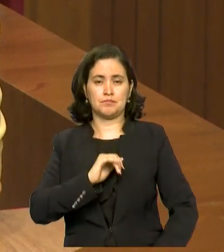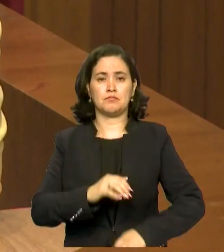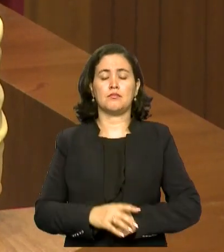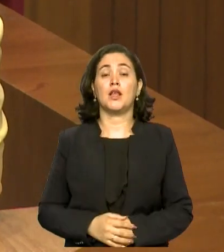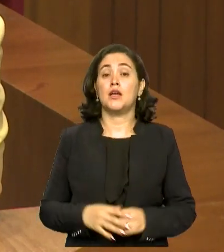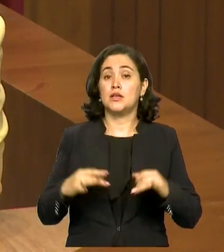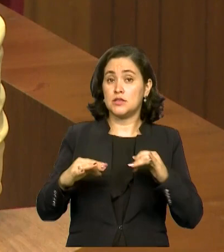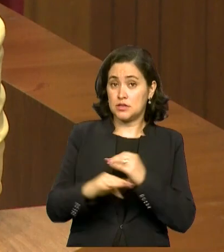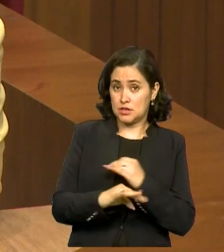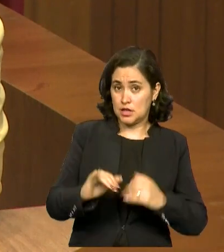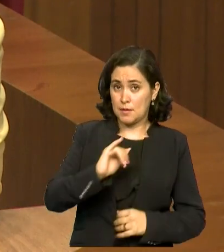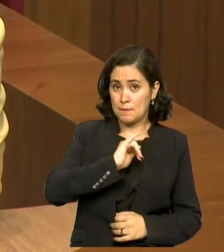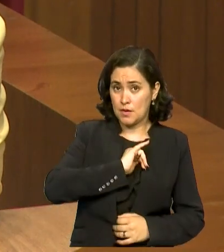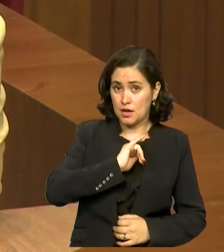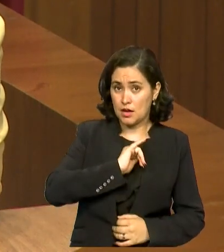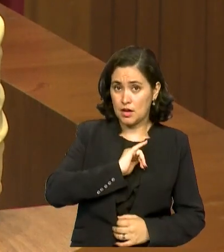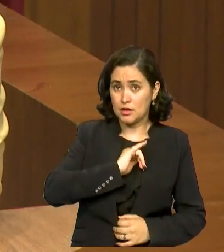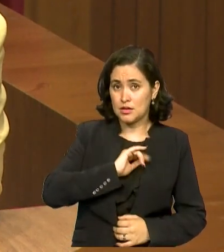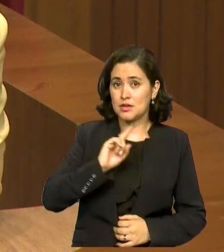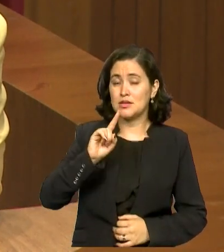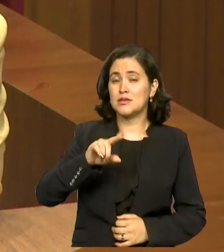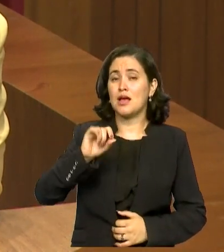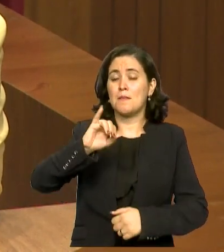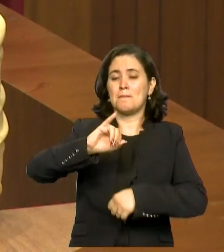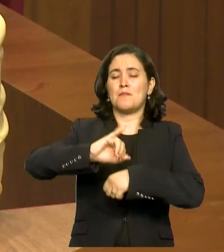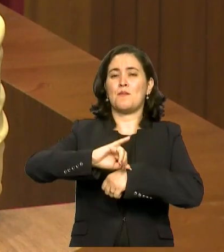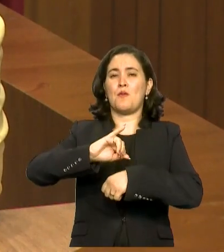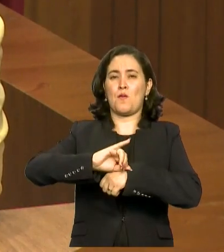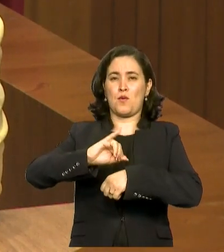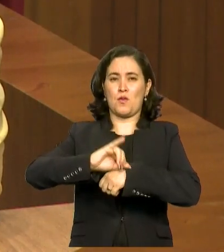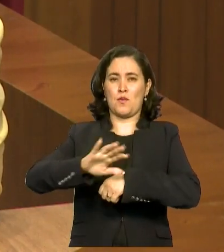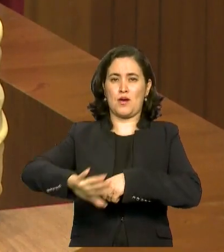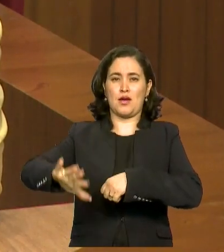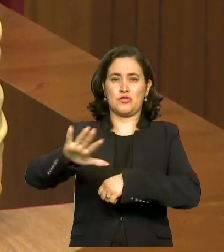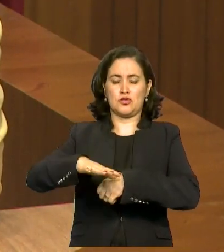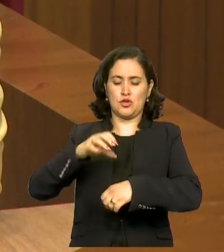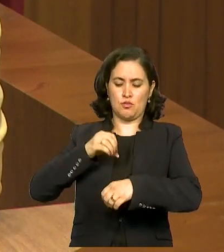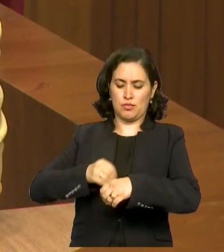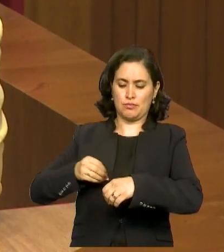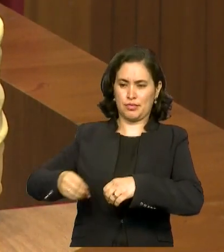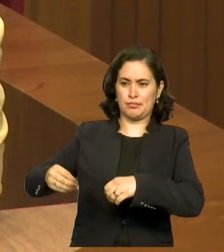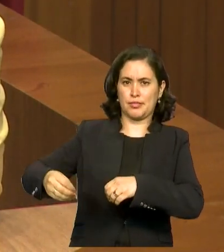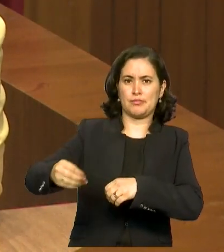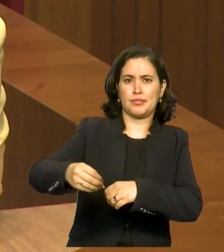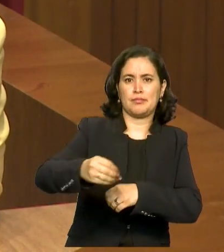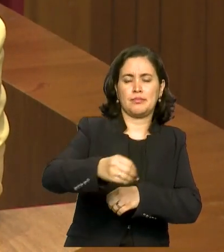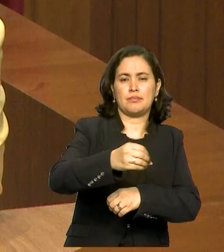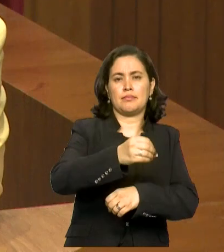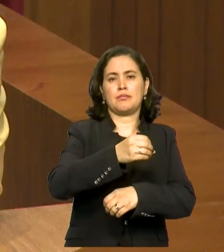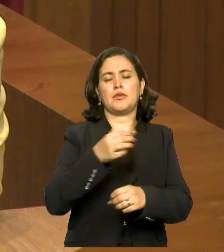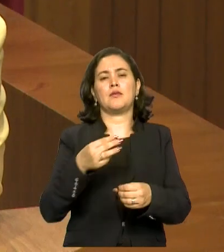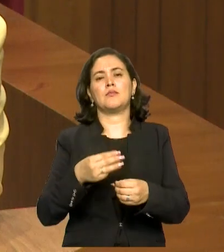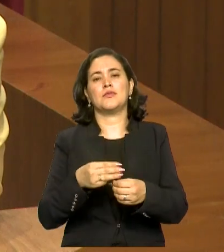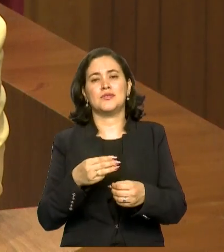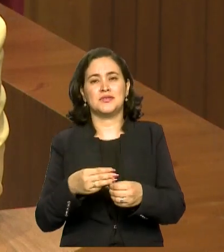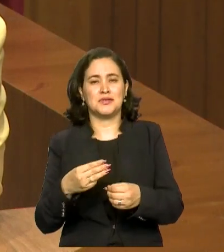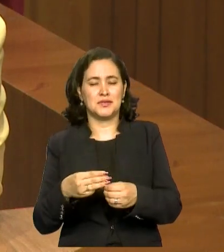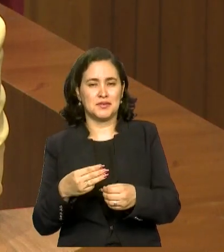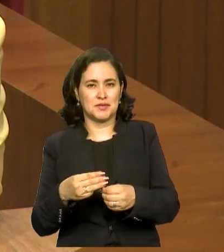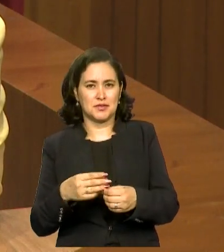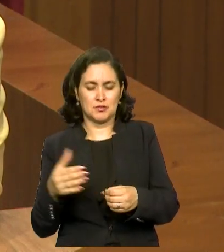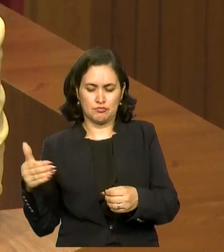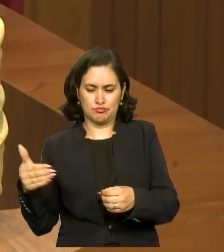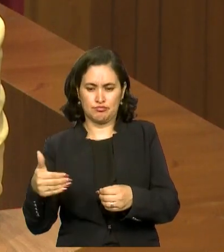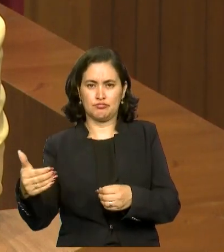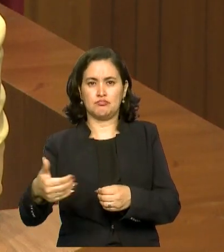ali da região Tocantina, representa ali mais de 30, 40 municípios. Eu tenho certeza, secretário Maurício,